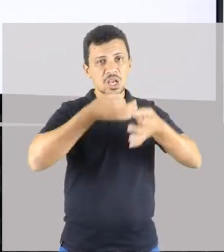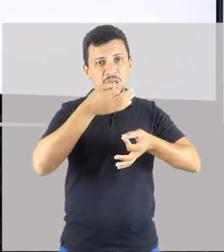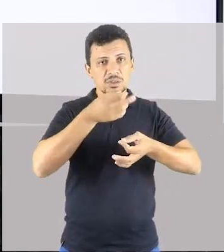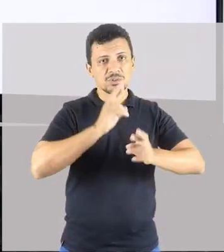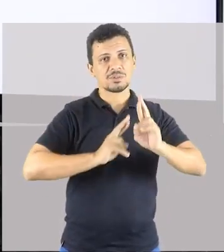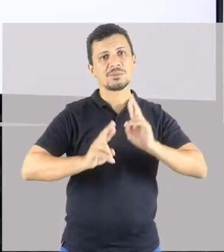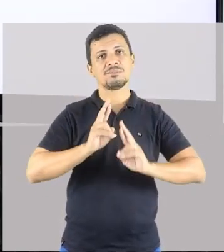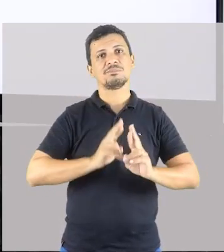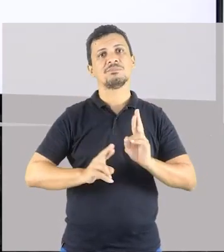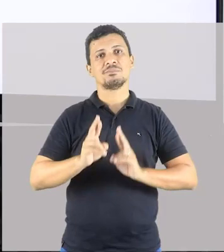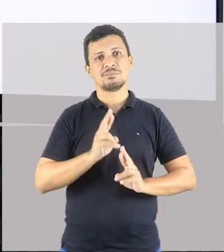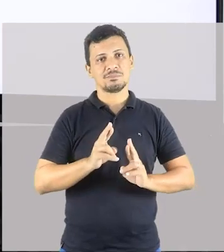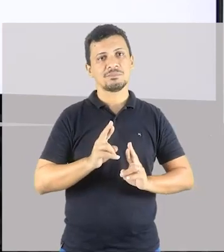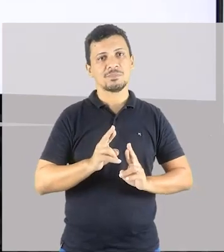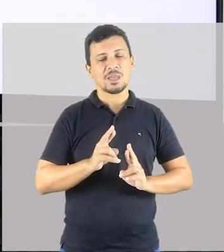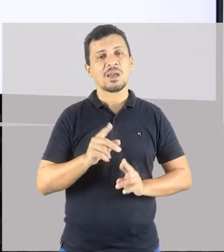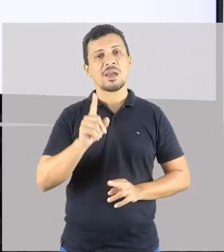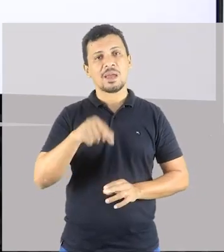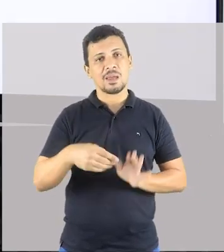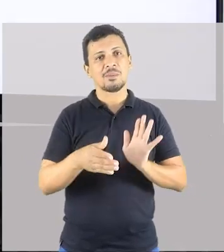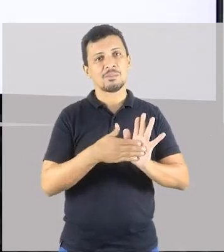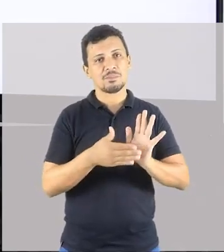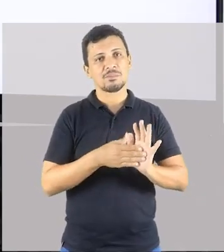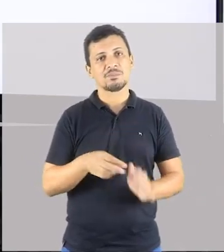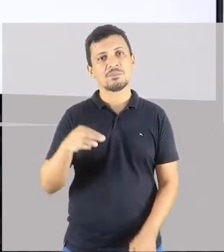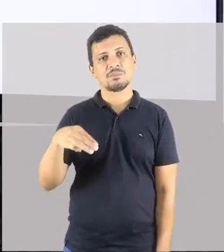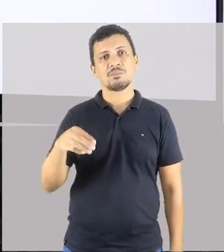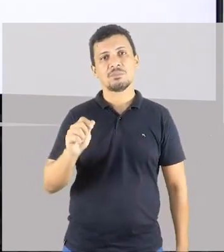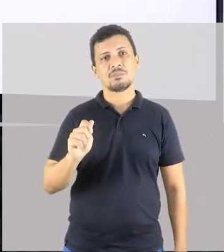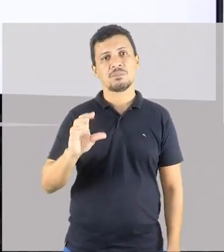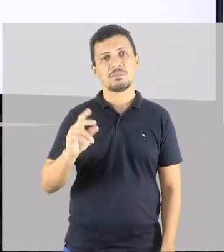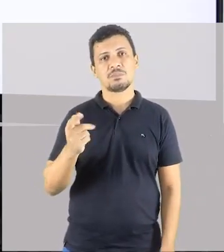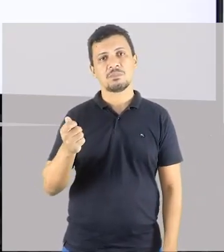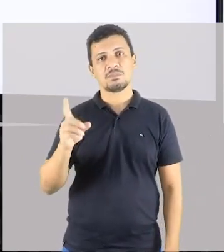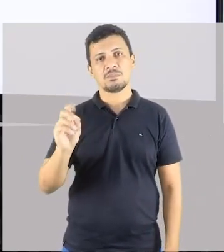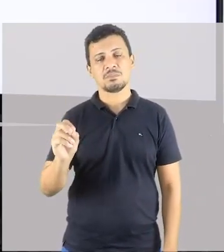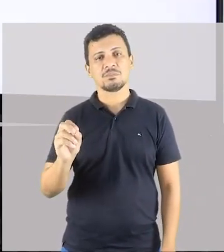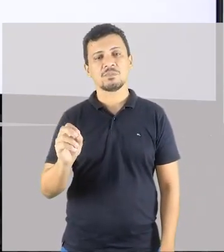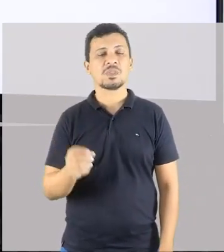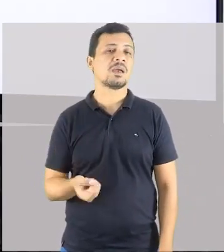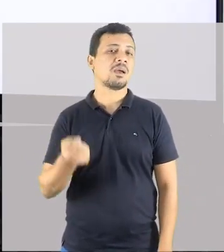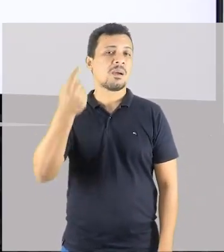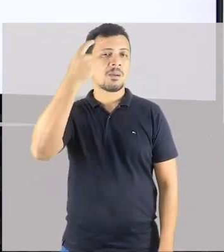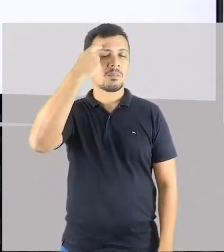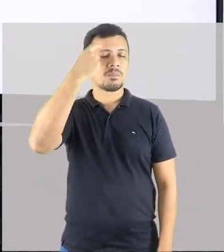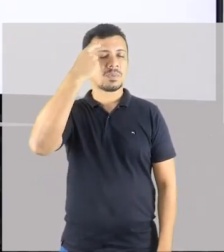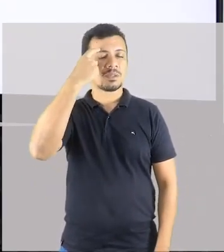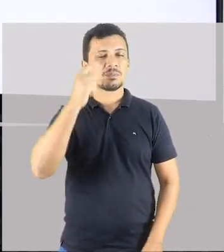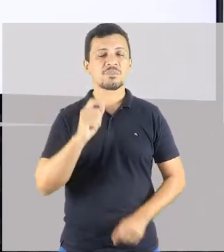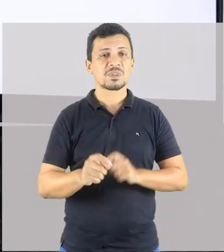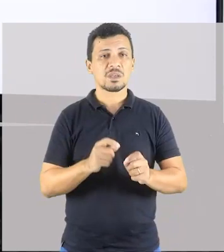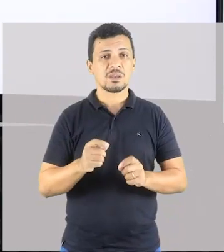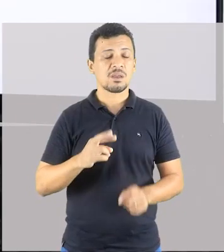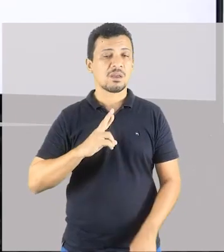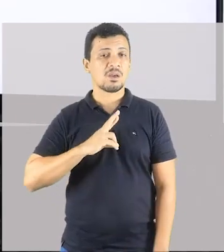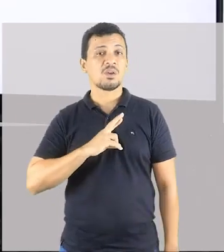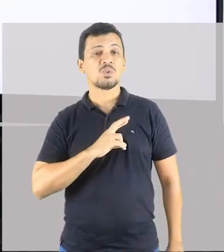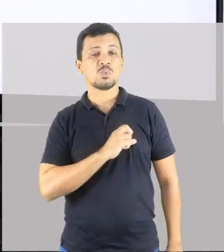é exatamente isso que Machado de Assis basicamente trabalha. Então, quando eu penso no